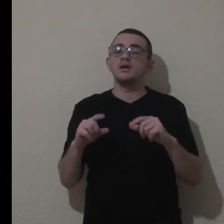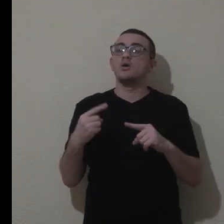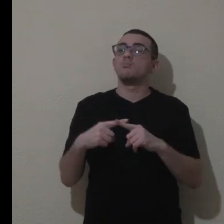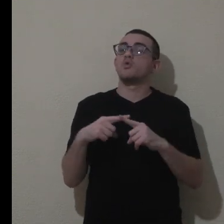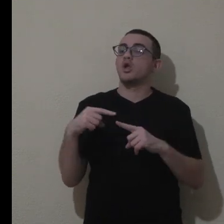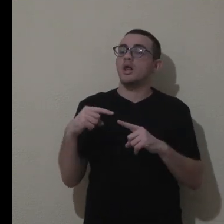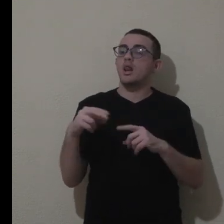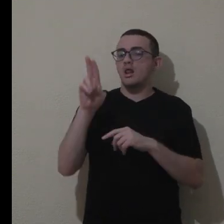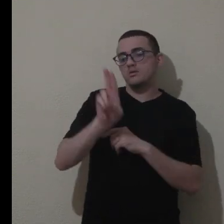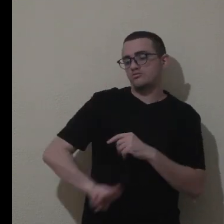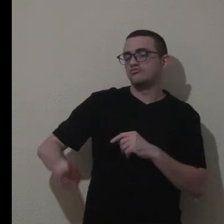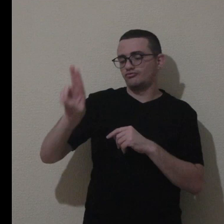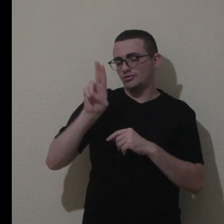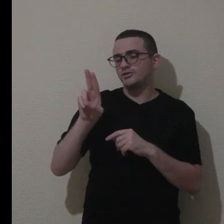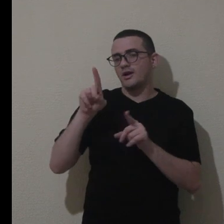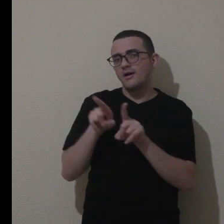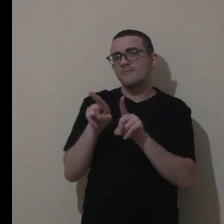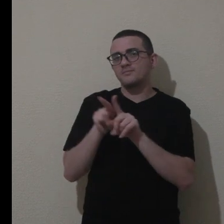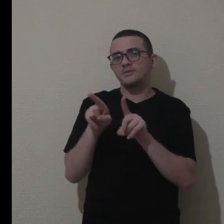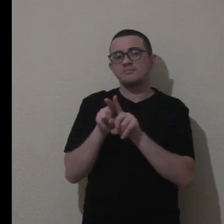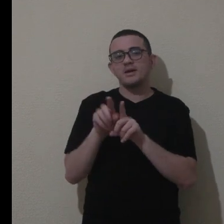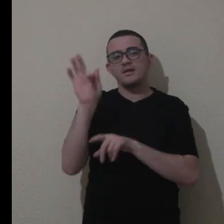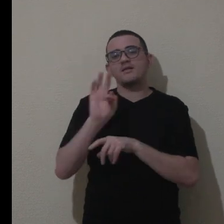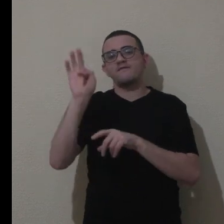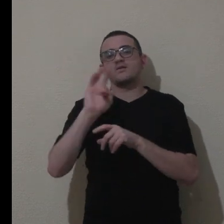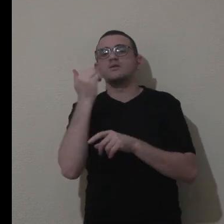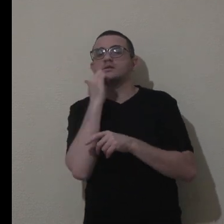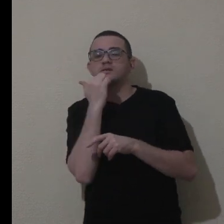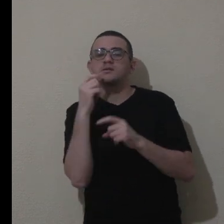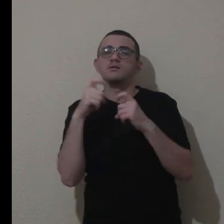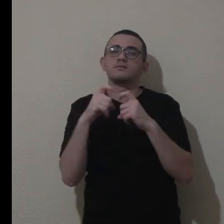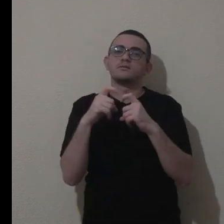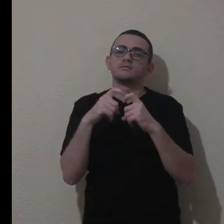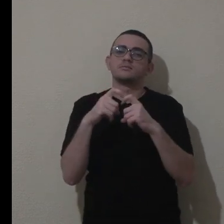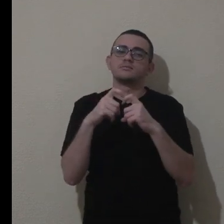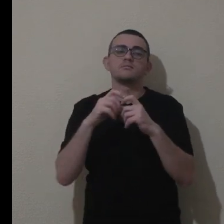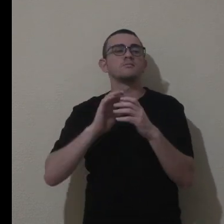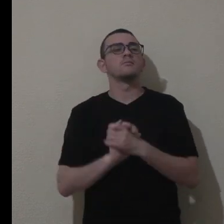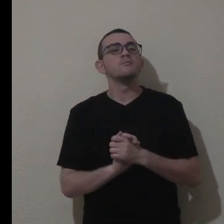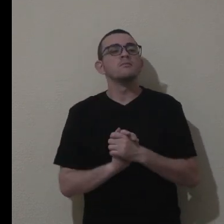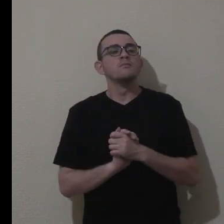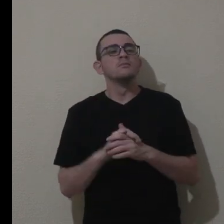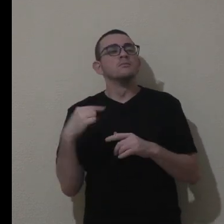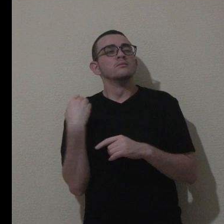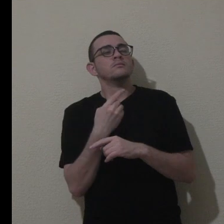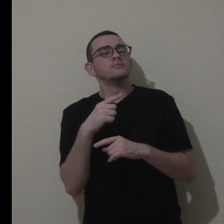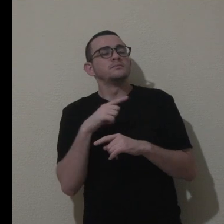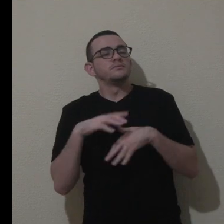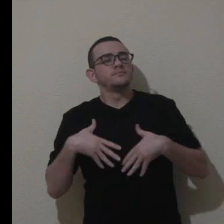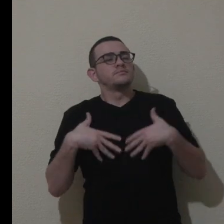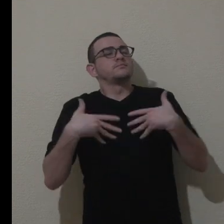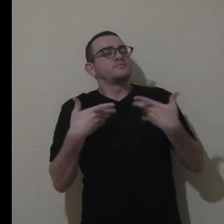E na nossa universidade, a Unicamp, na Faculdade de Ciências Médicas particularmente, nós